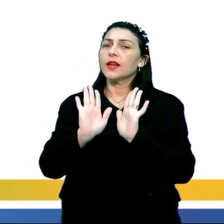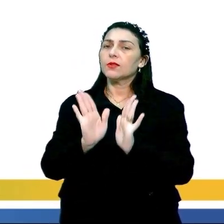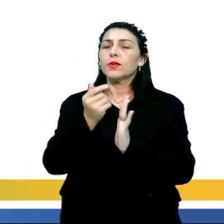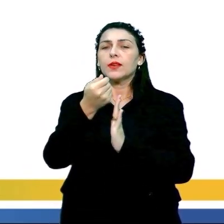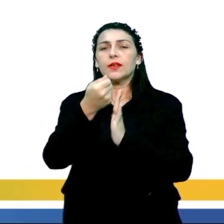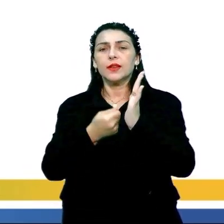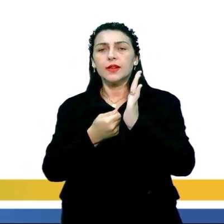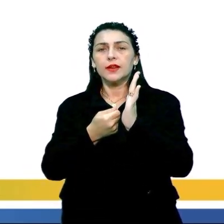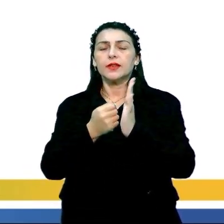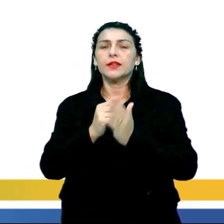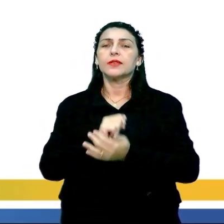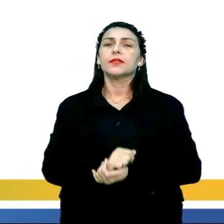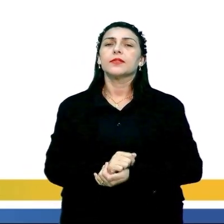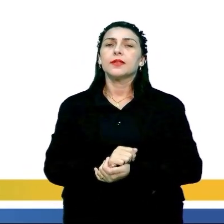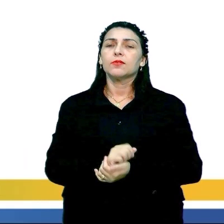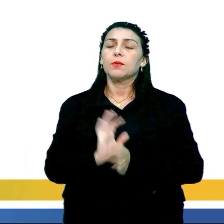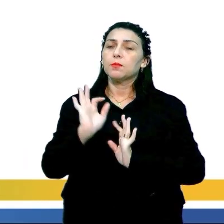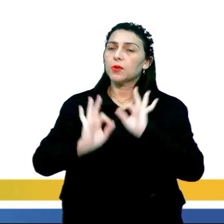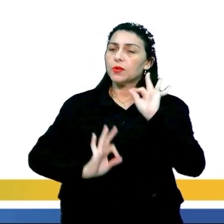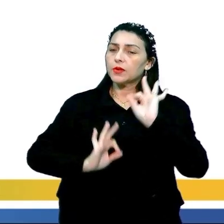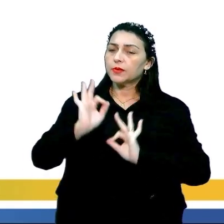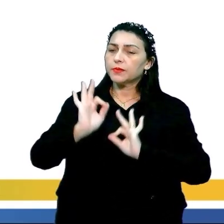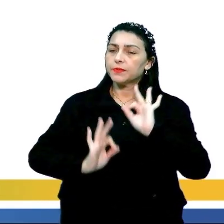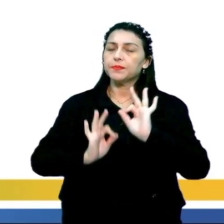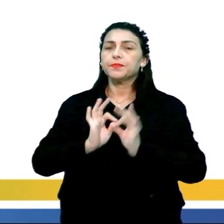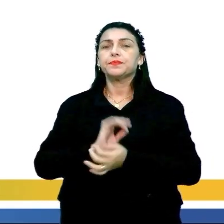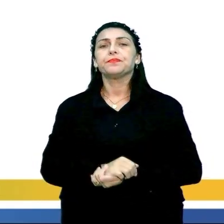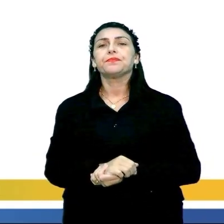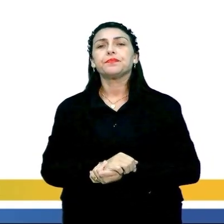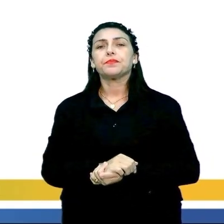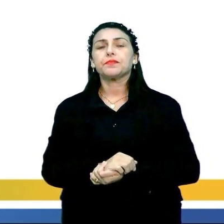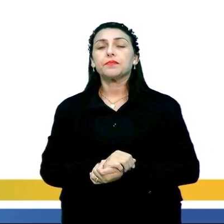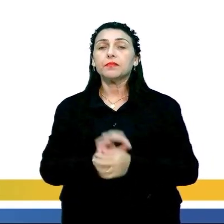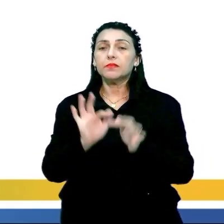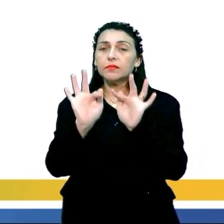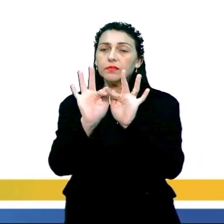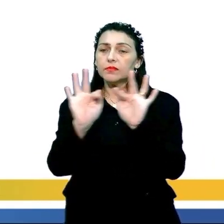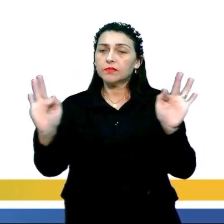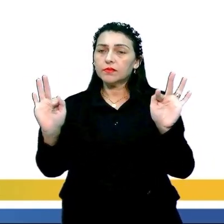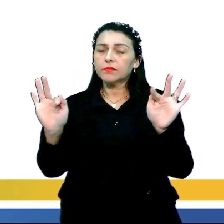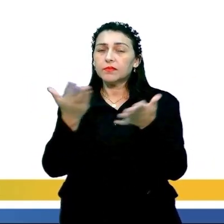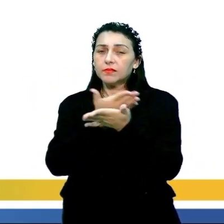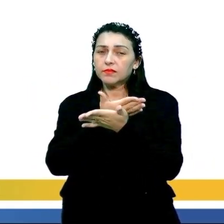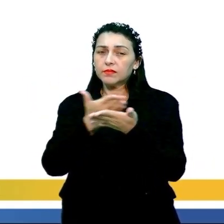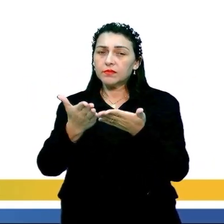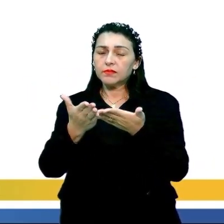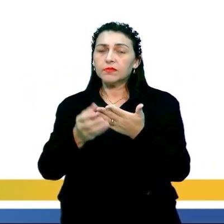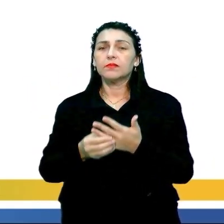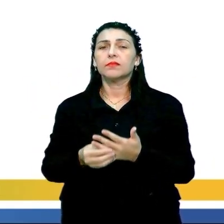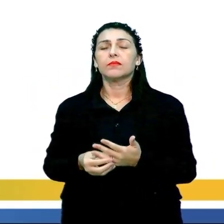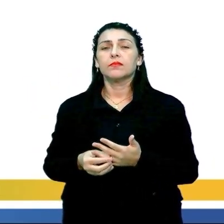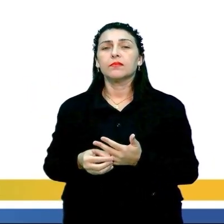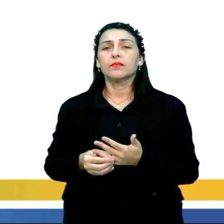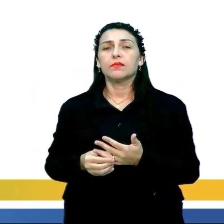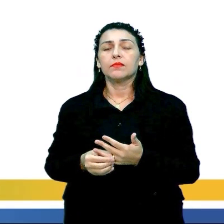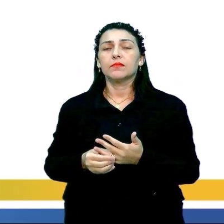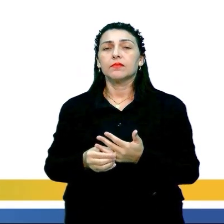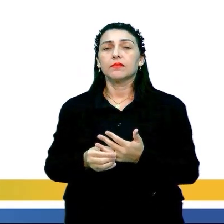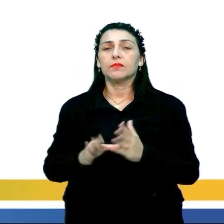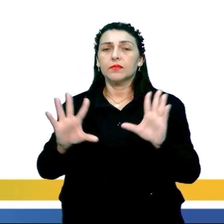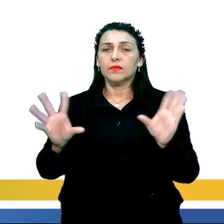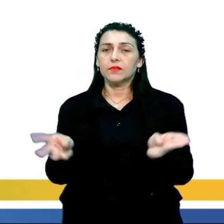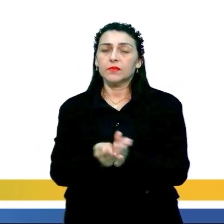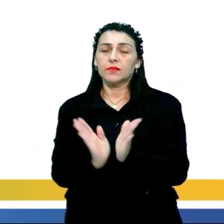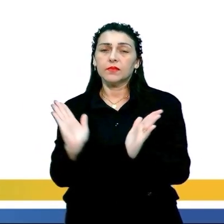sua produção. Nessa frase inicial da conclusão,